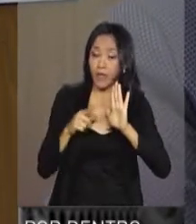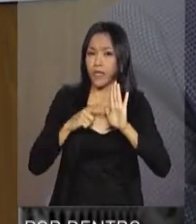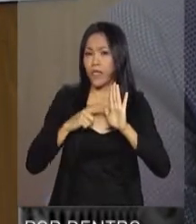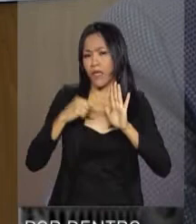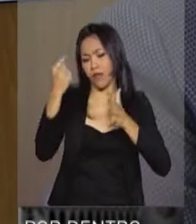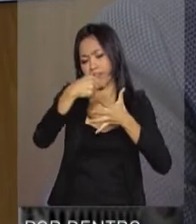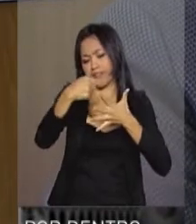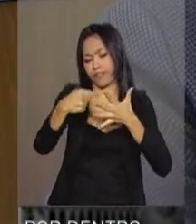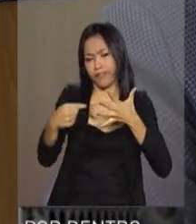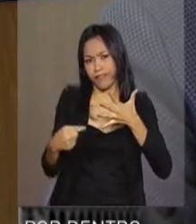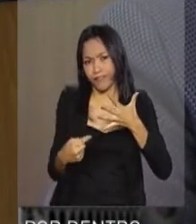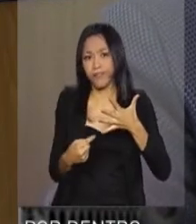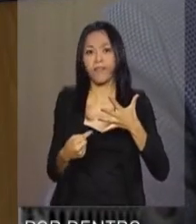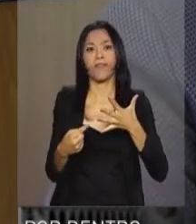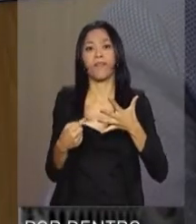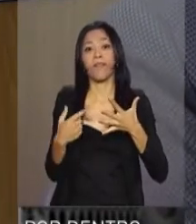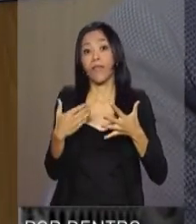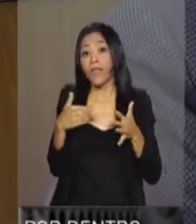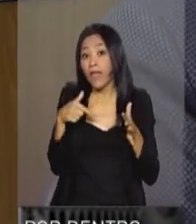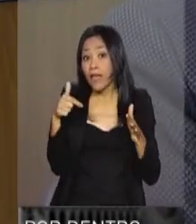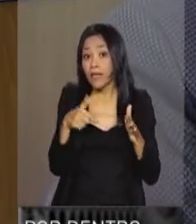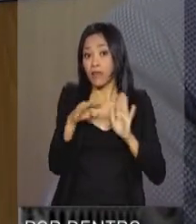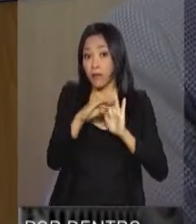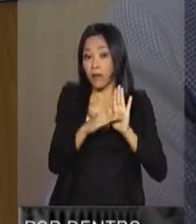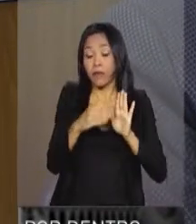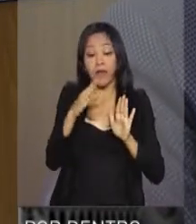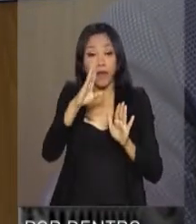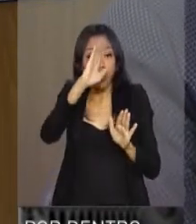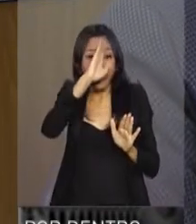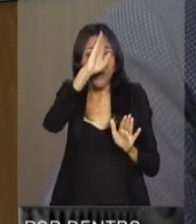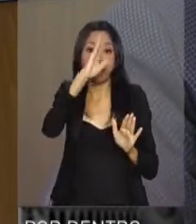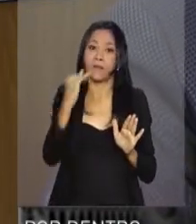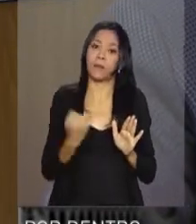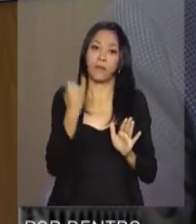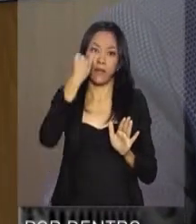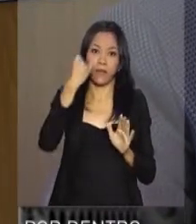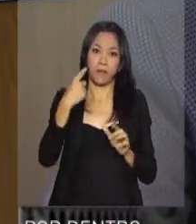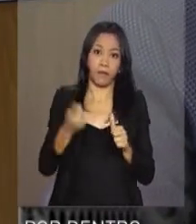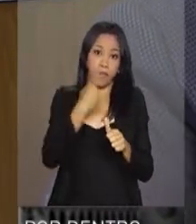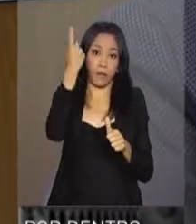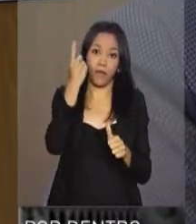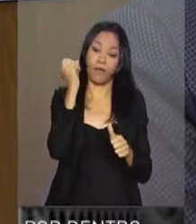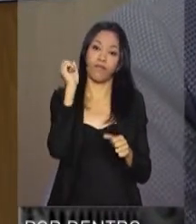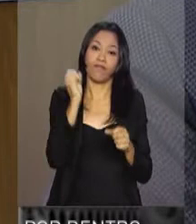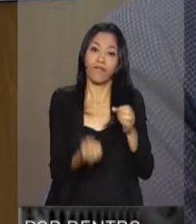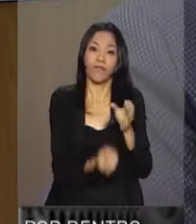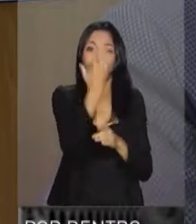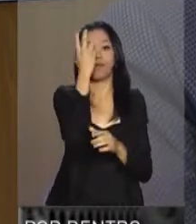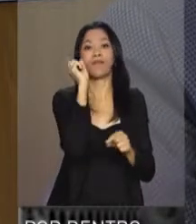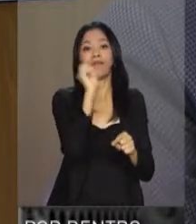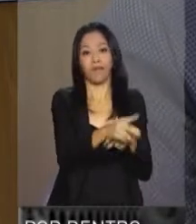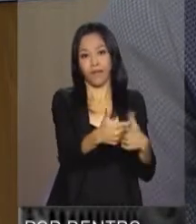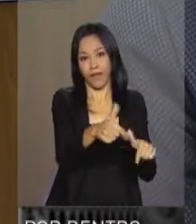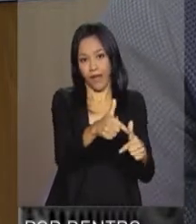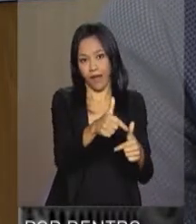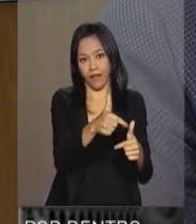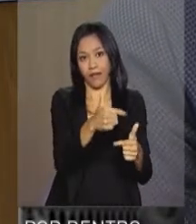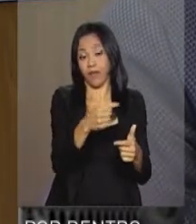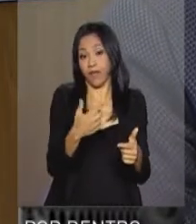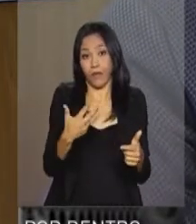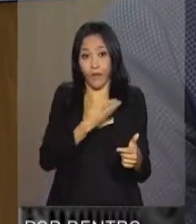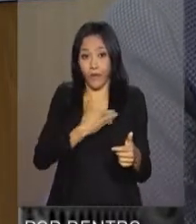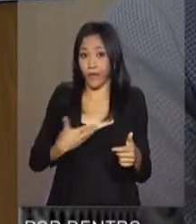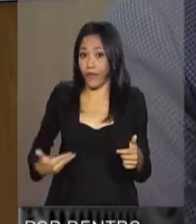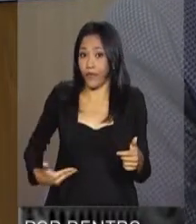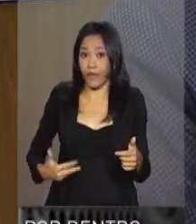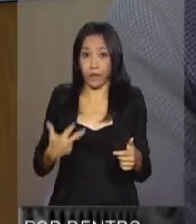delas na minha visão só das mães é fundamentais primeiro gerar emprego e renda no ato da construção tão governo não pode ficar